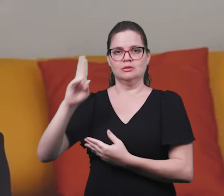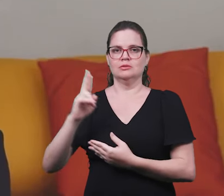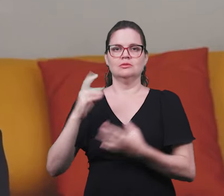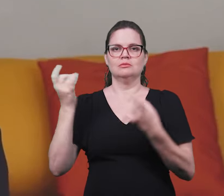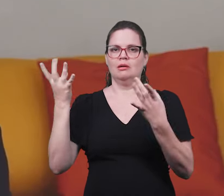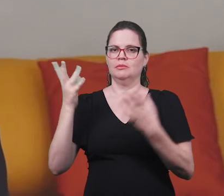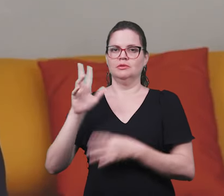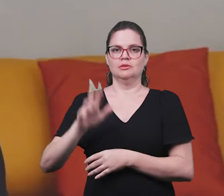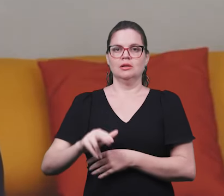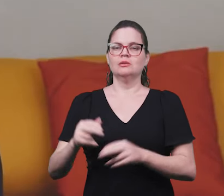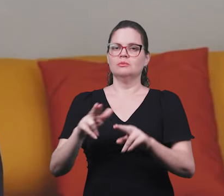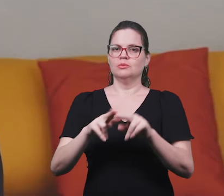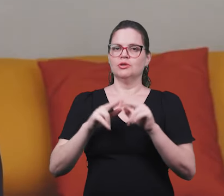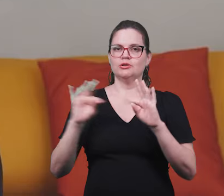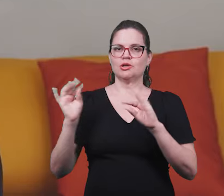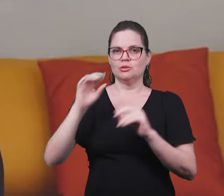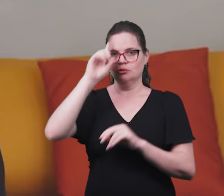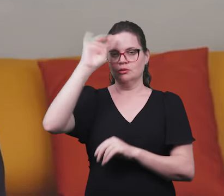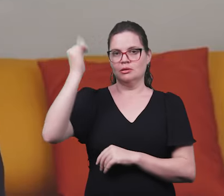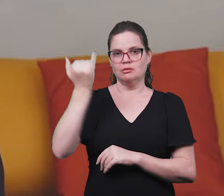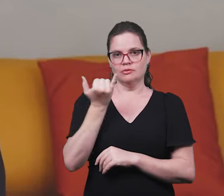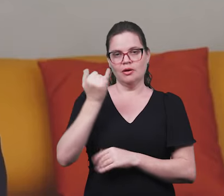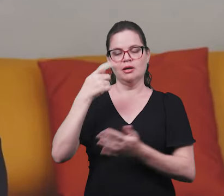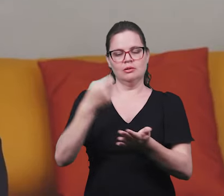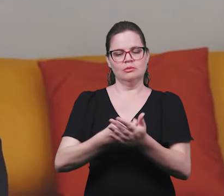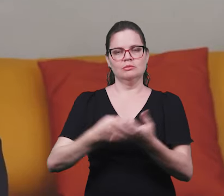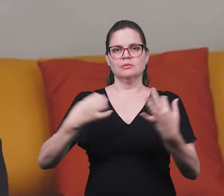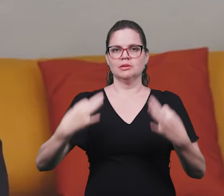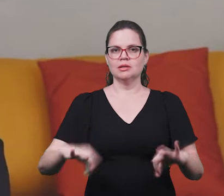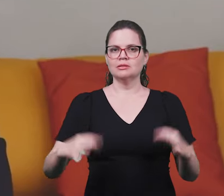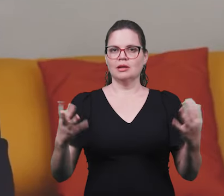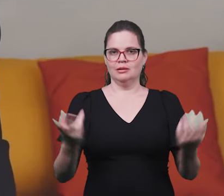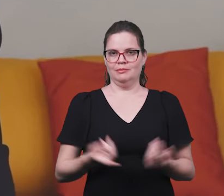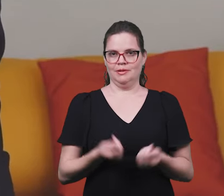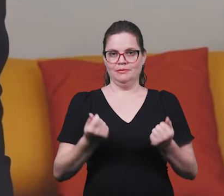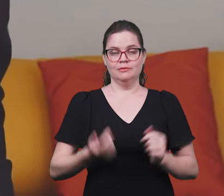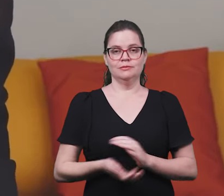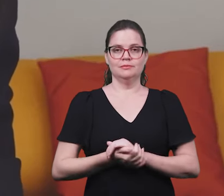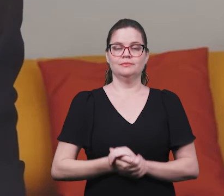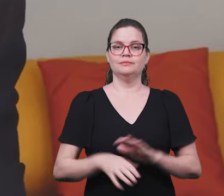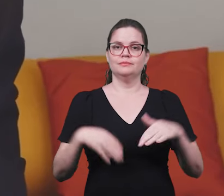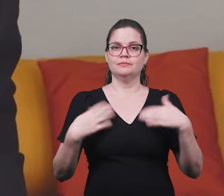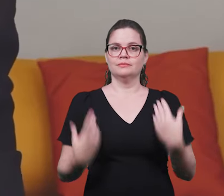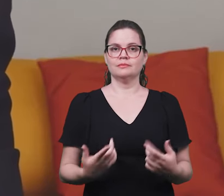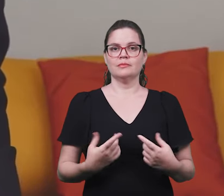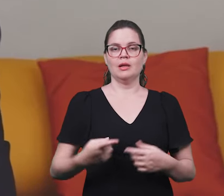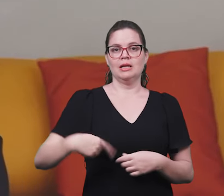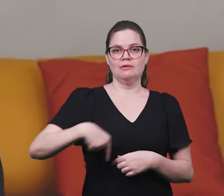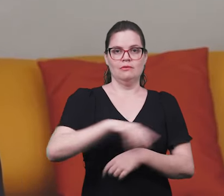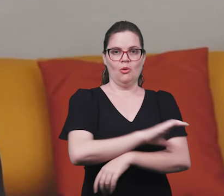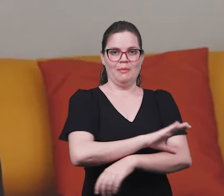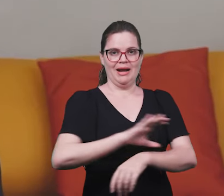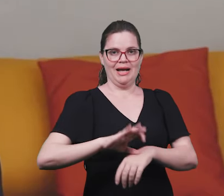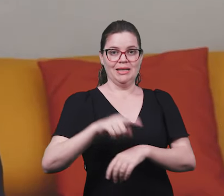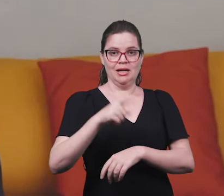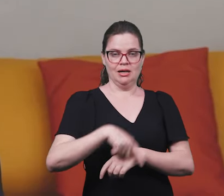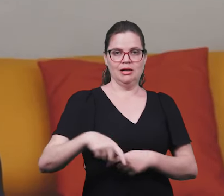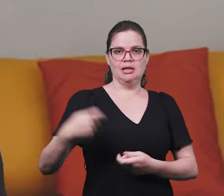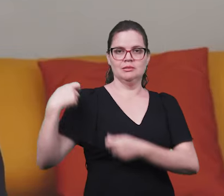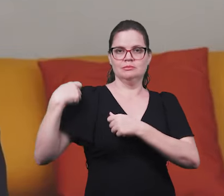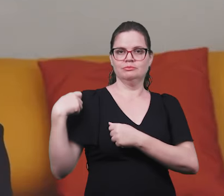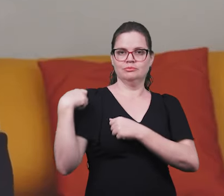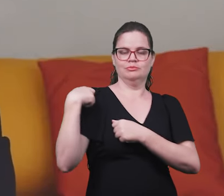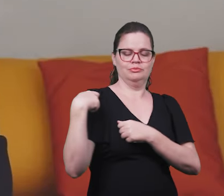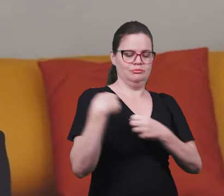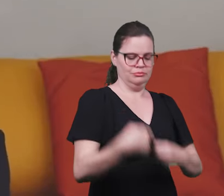Por isso que a palavra de Deus não volta vazia, né? Coisa maravilhosa. Amém. Então, naquele caminho de volta para Canaã, eles abriram as suas